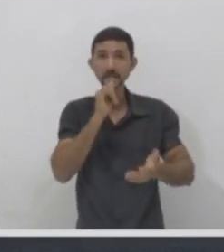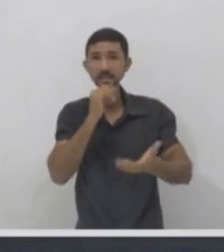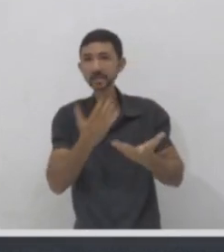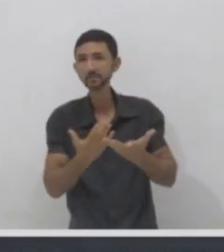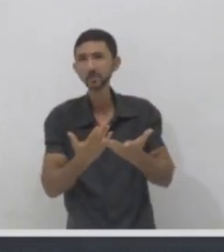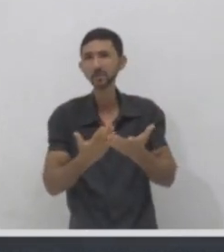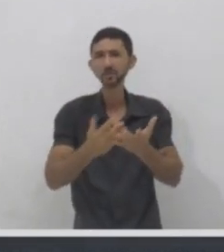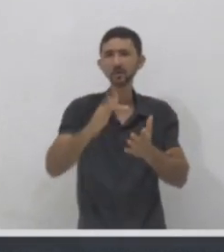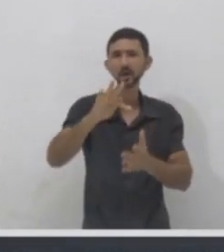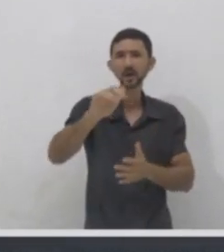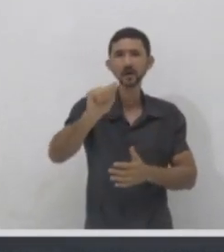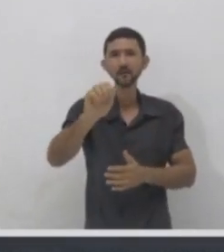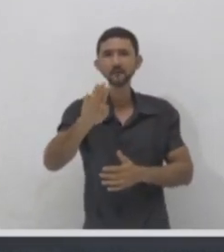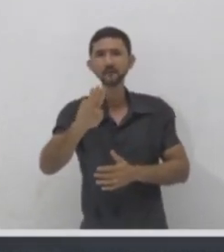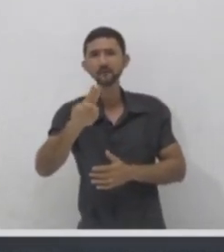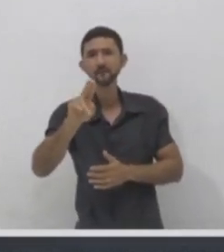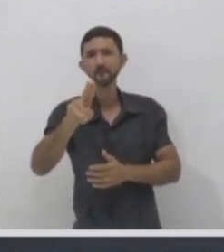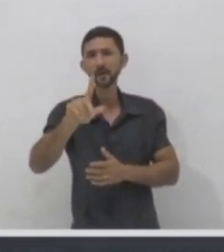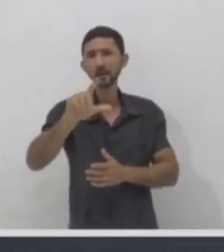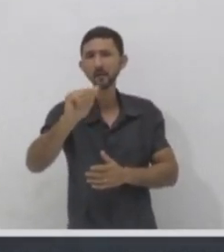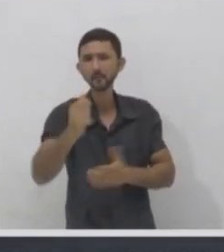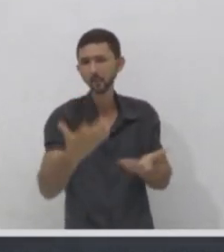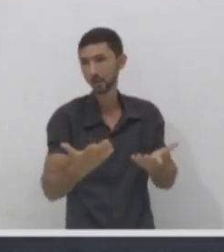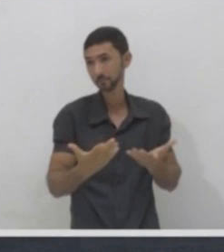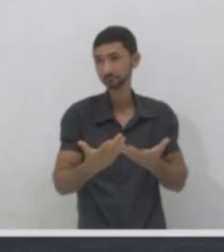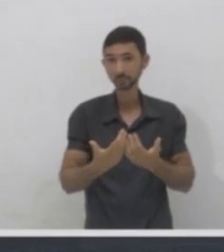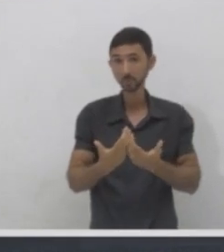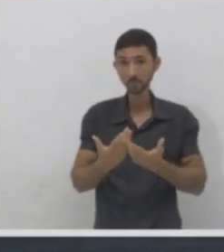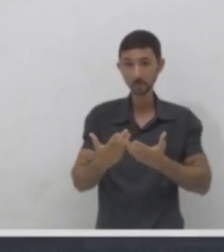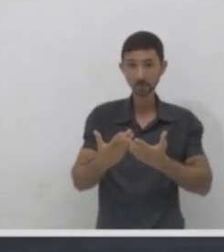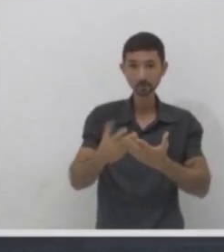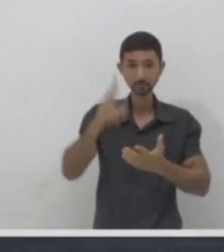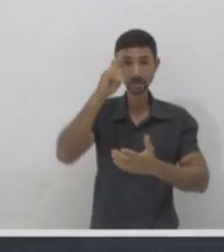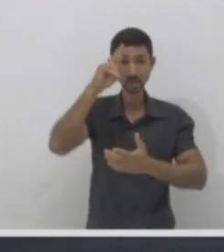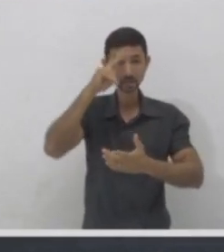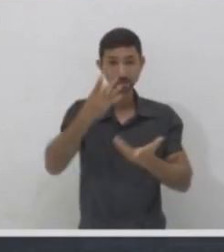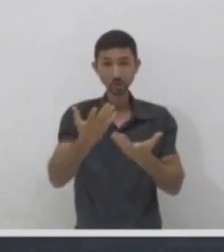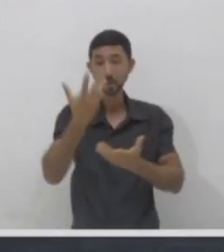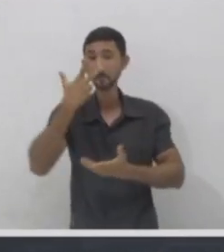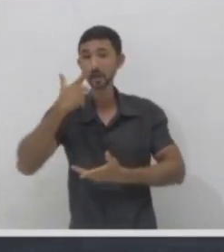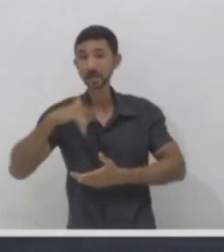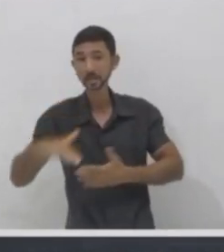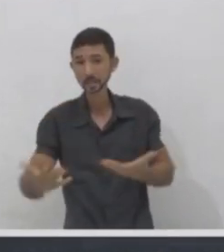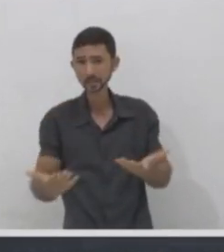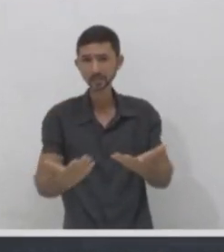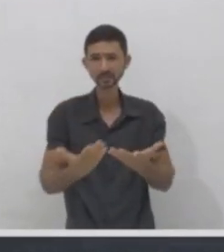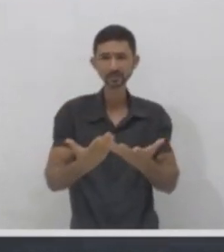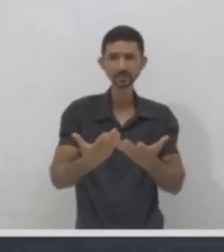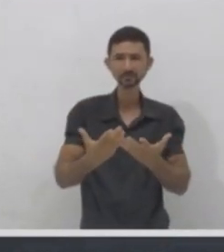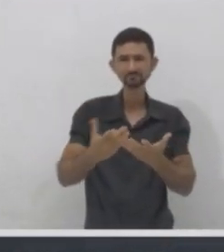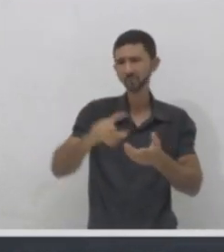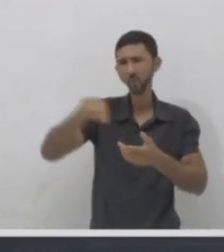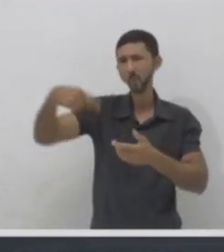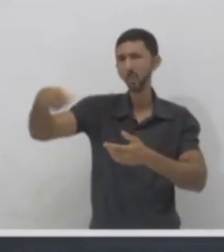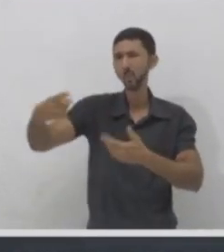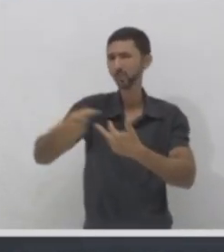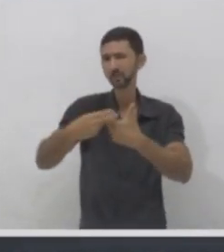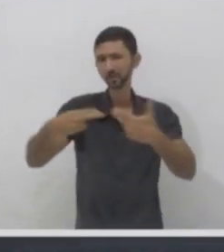uma fábula, mas eu poderia pegar um conto de fada, uma crônica, um outro conto, tudo